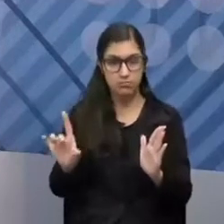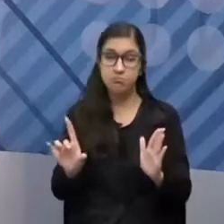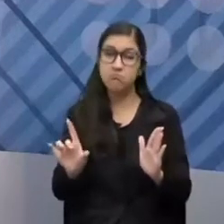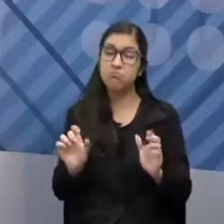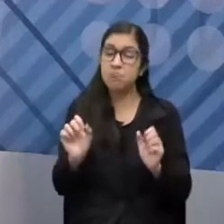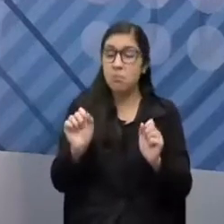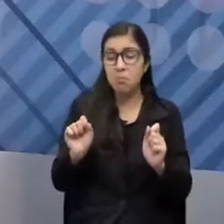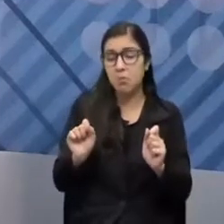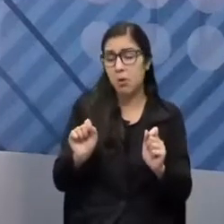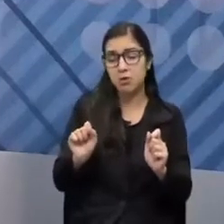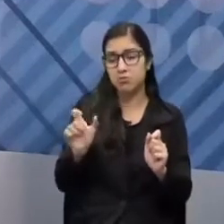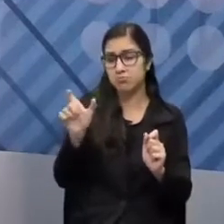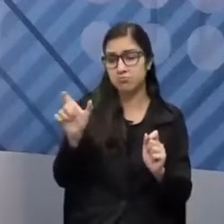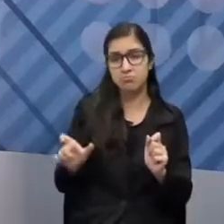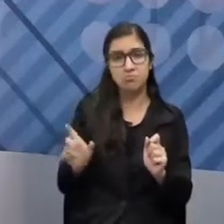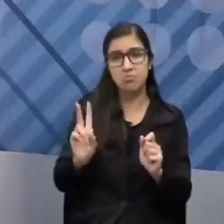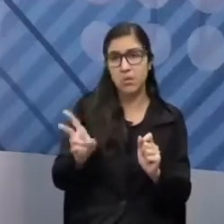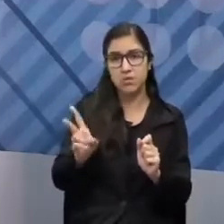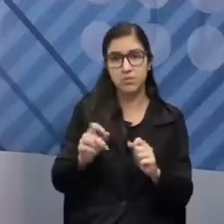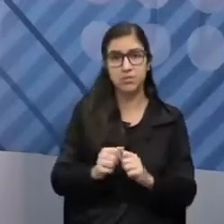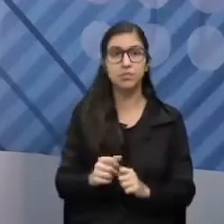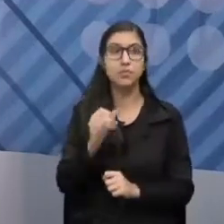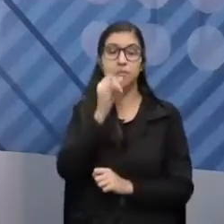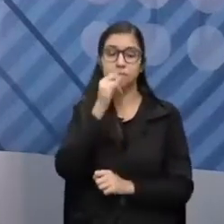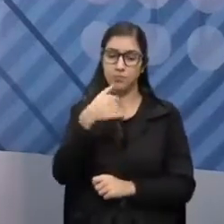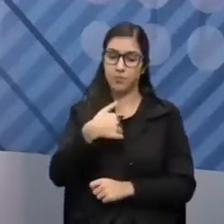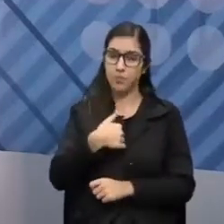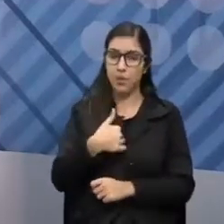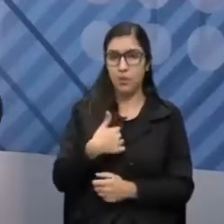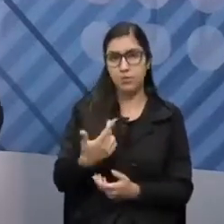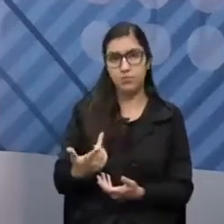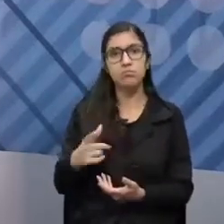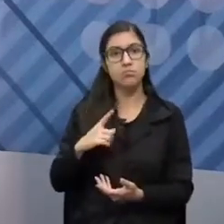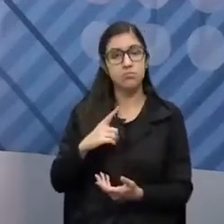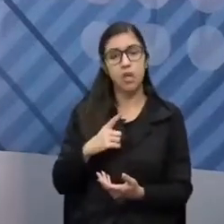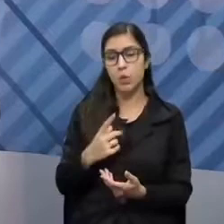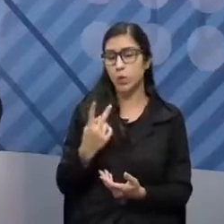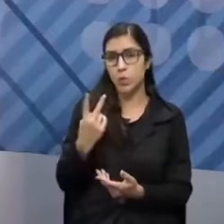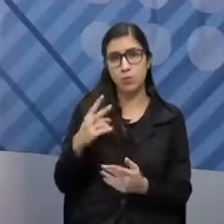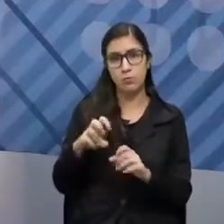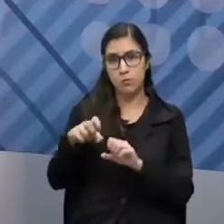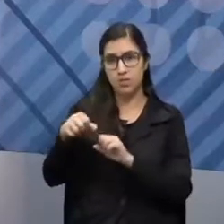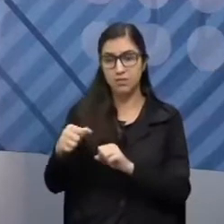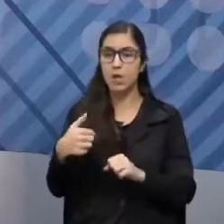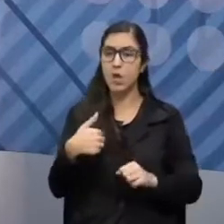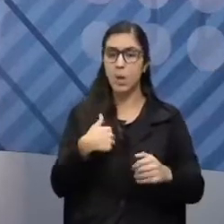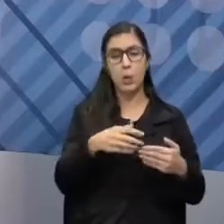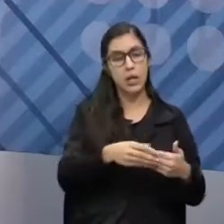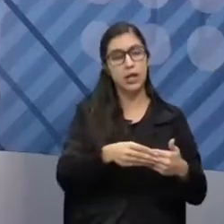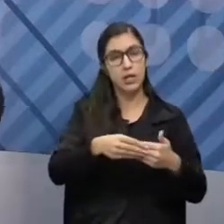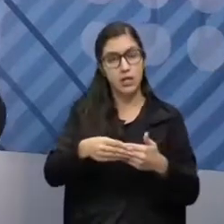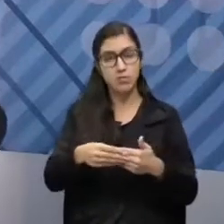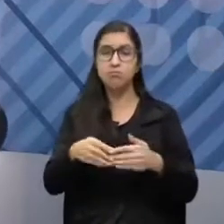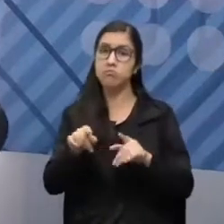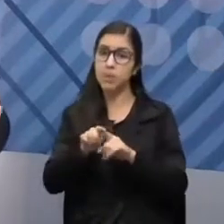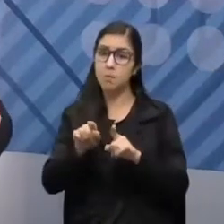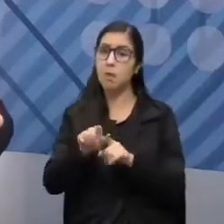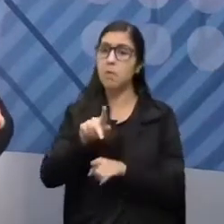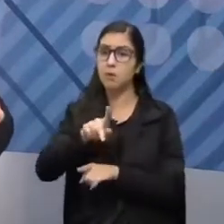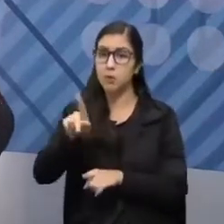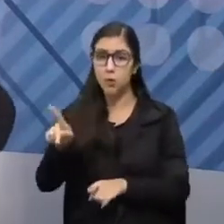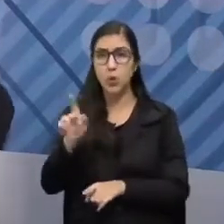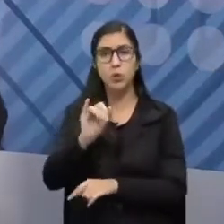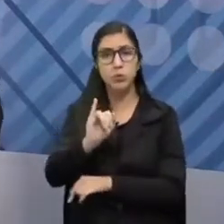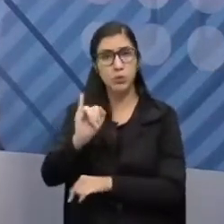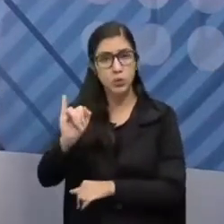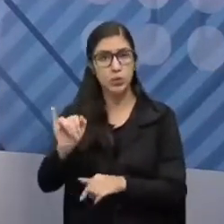ser desempenhado pela mesma pessoa. Por exemplo, eu sou uma pessoa que tenho as 2 formações. Eu sou guia-intérprete e sou professora instrutora